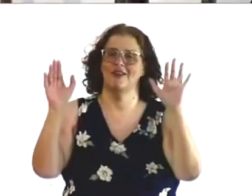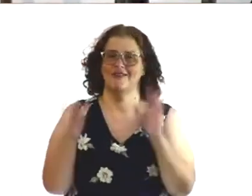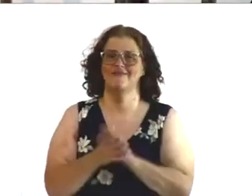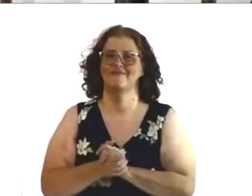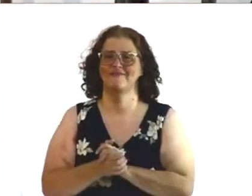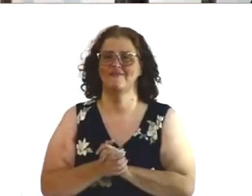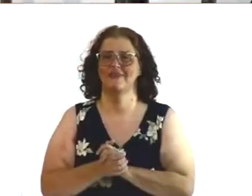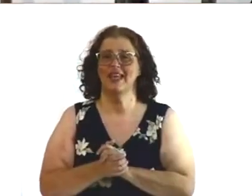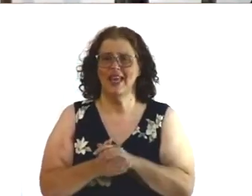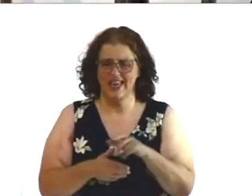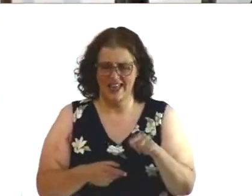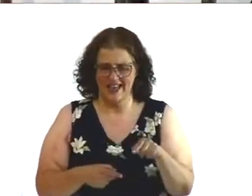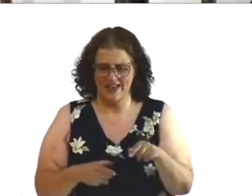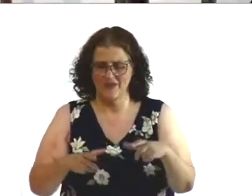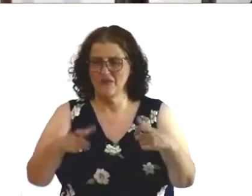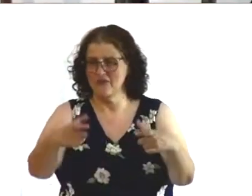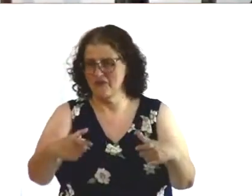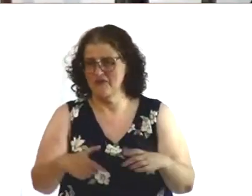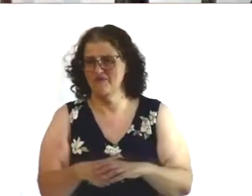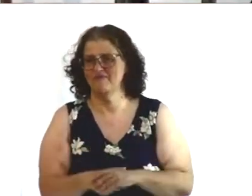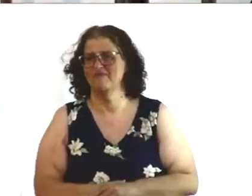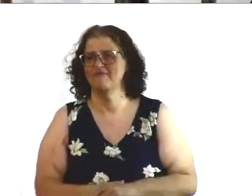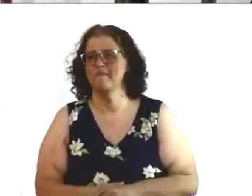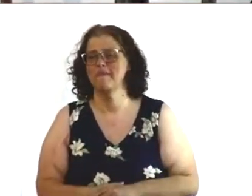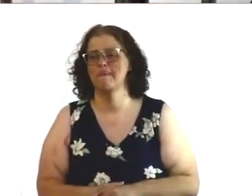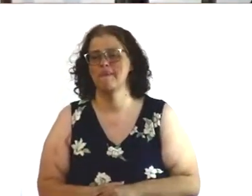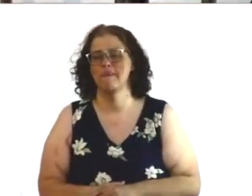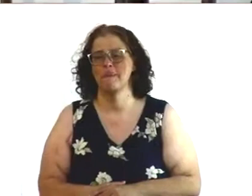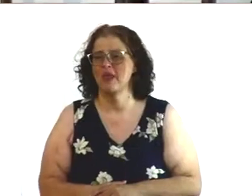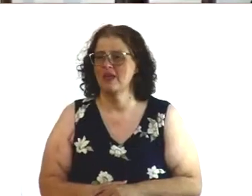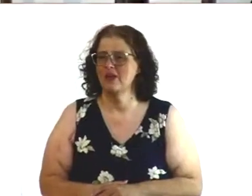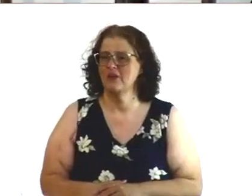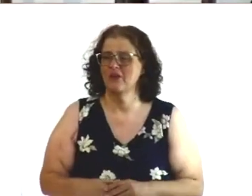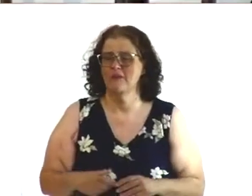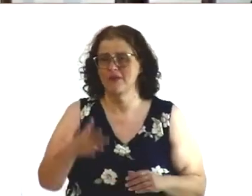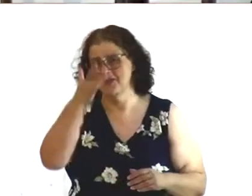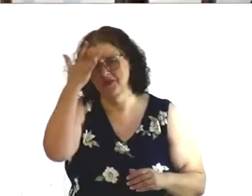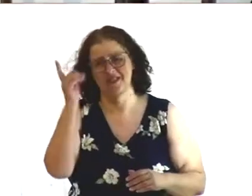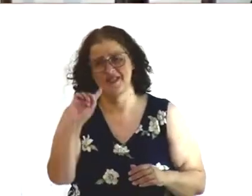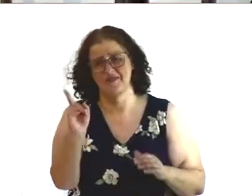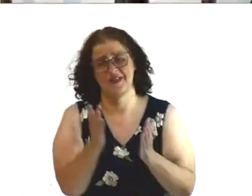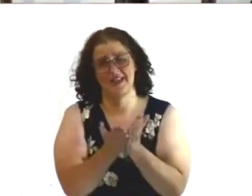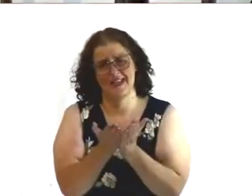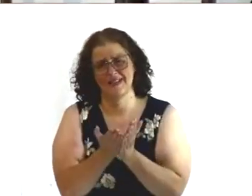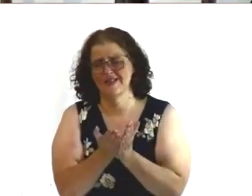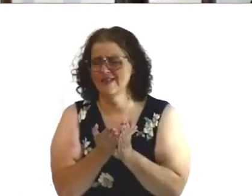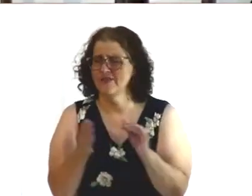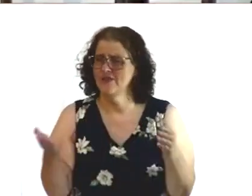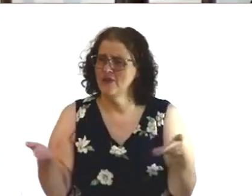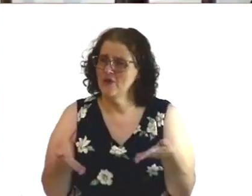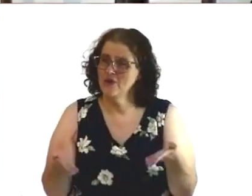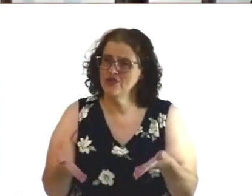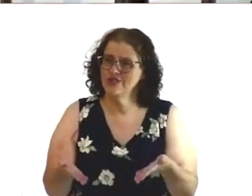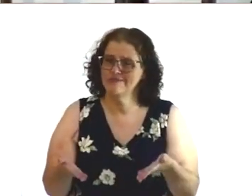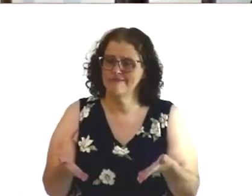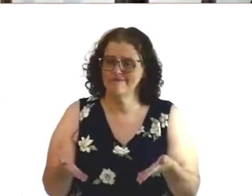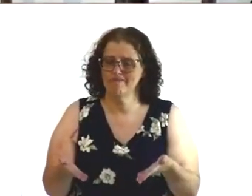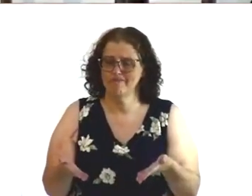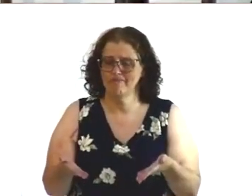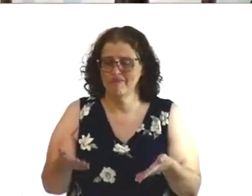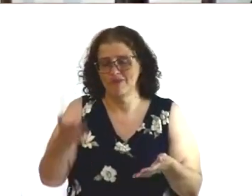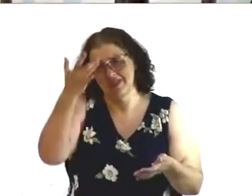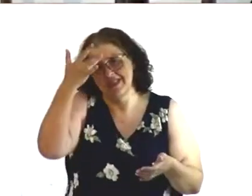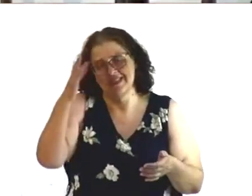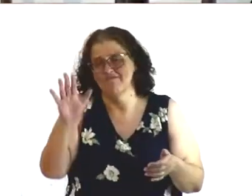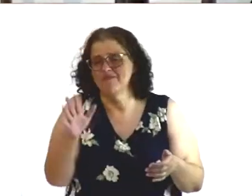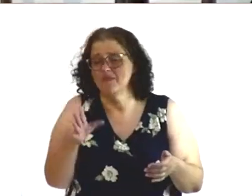sem saber que estão falando sobre a luz para todos os povos. Eles mesmos possivelmente não conheceram essa luz, mas ela está